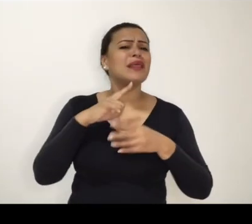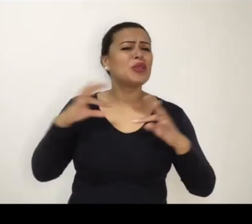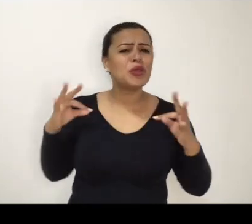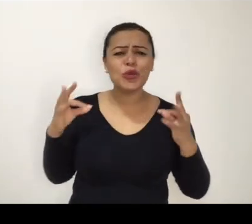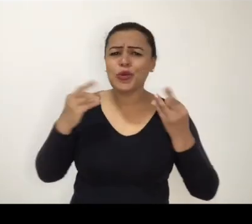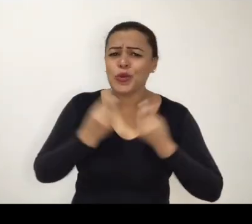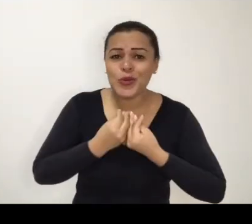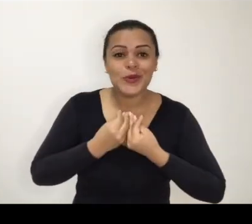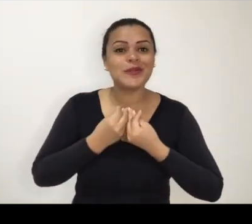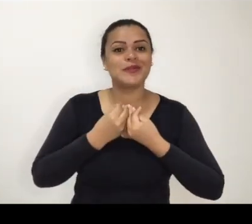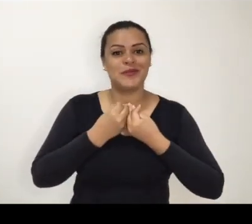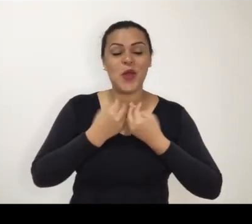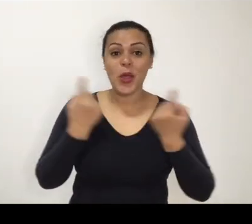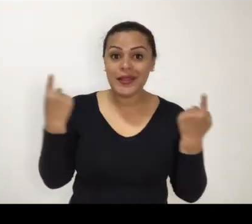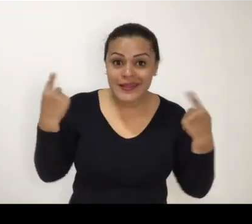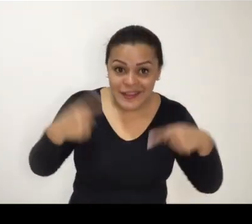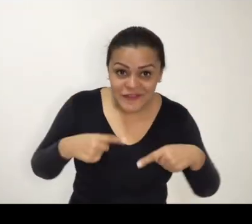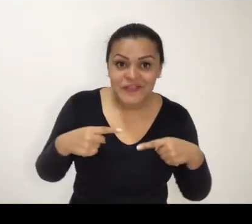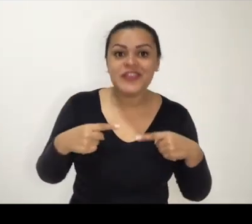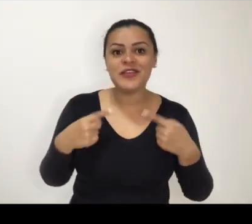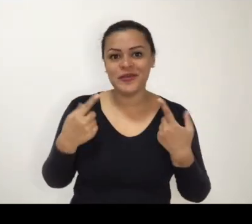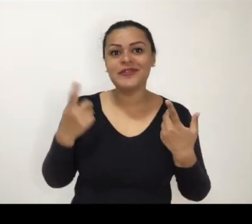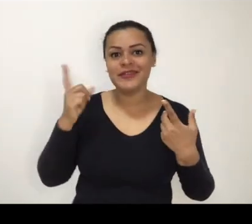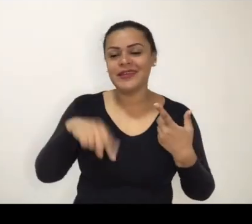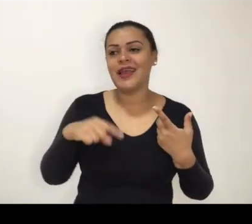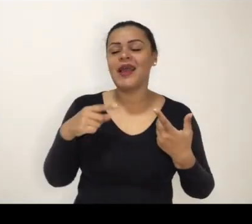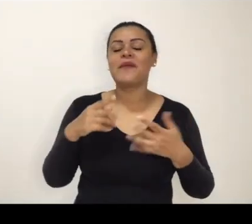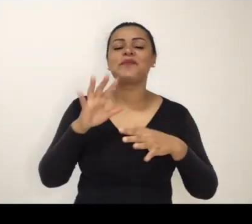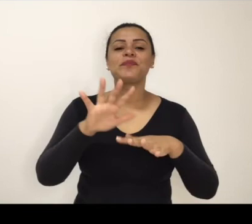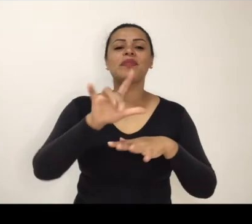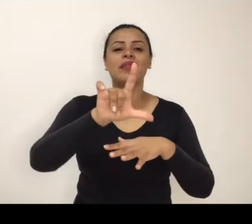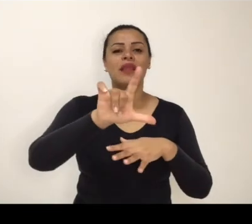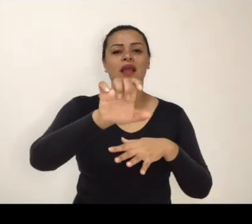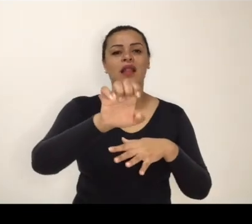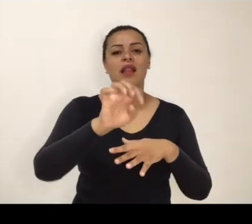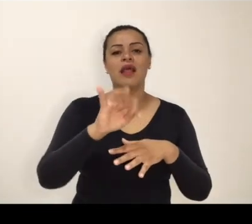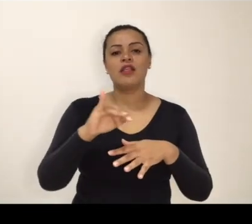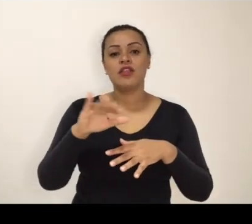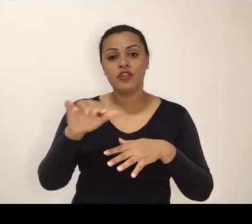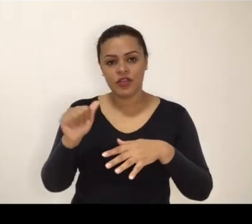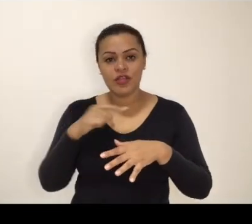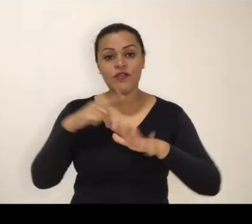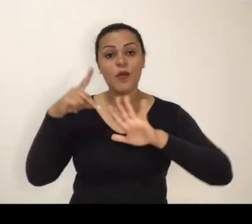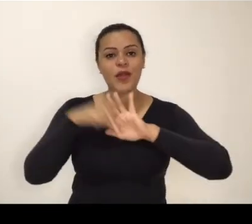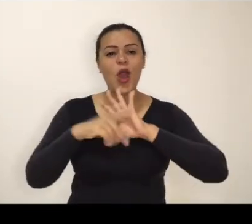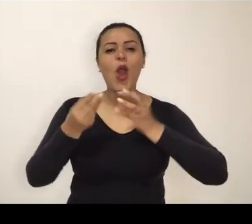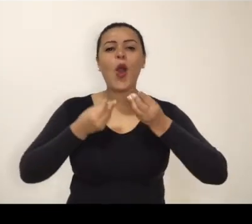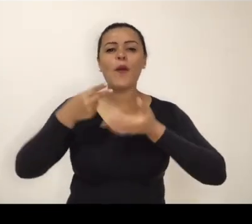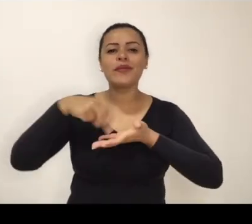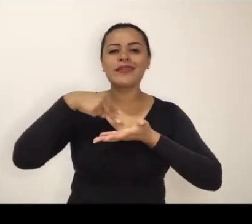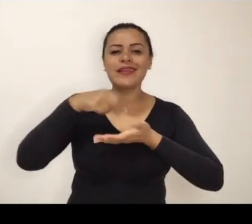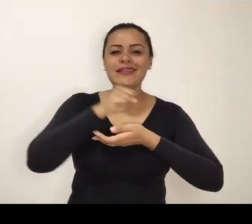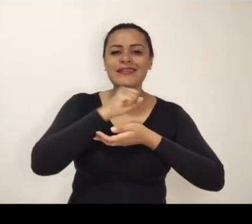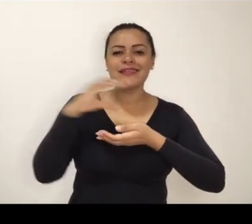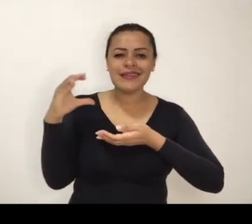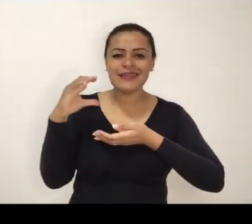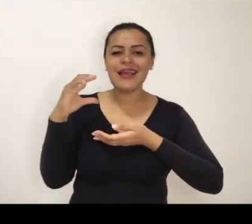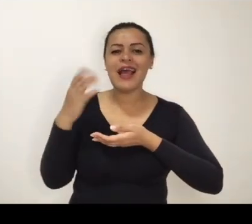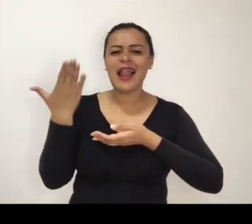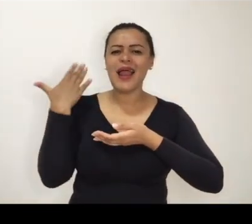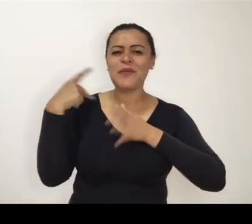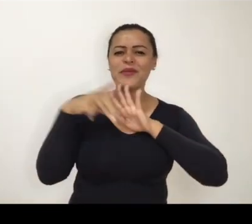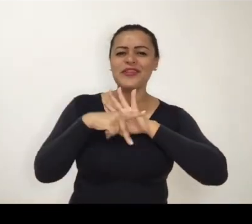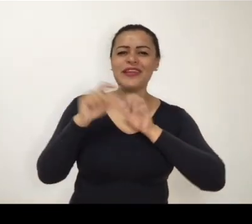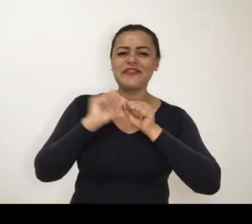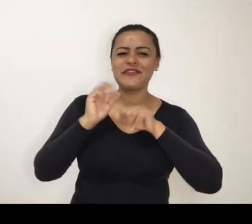também. A Letícia teve um projeto muito interessante em 2020 chamado Como Dançar em Santa Catarina, né? Ou seja, porque também o nosso